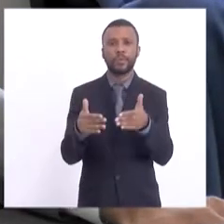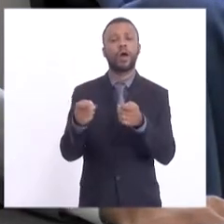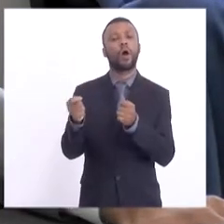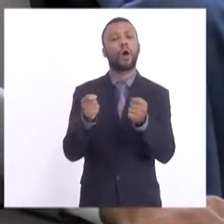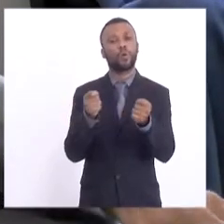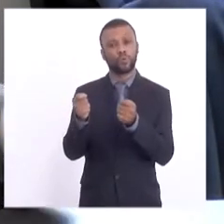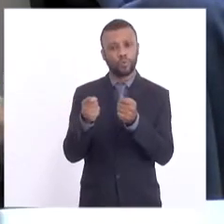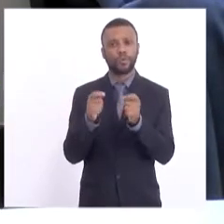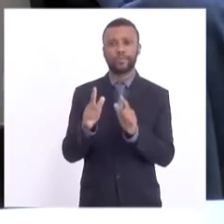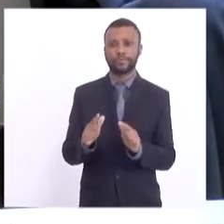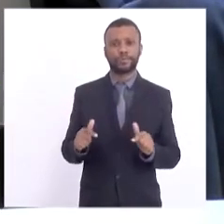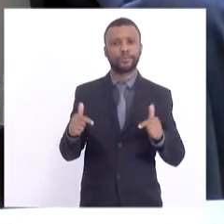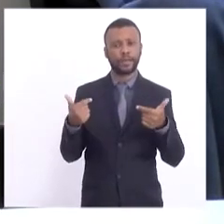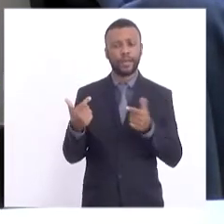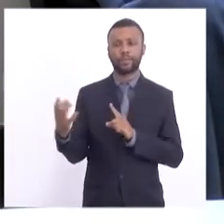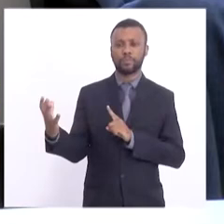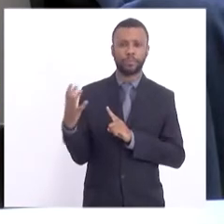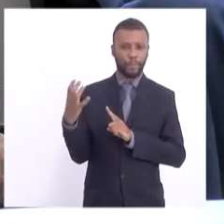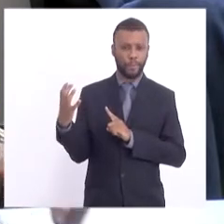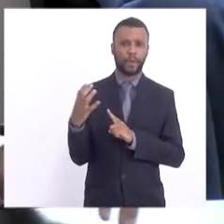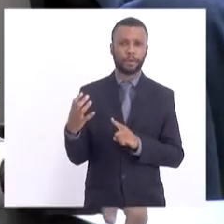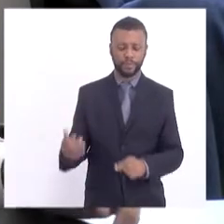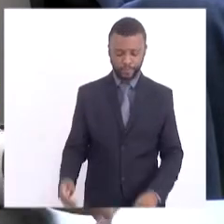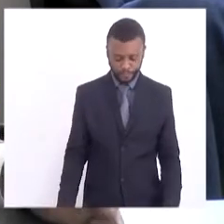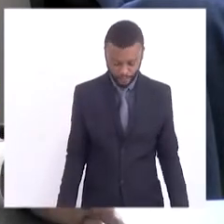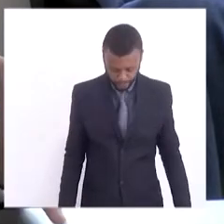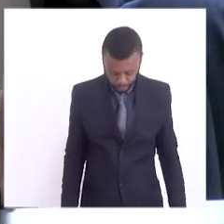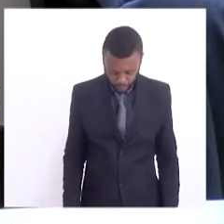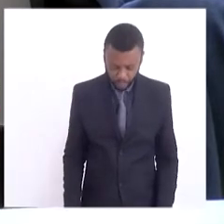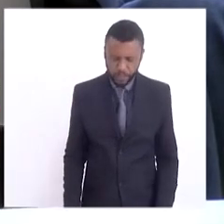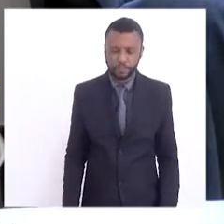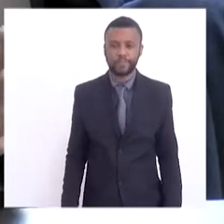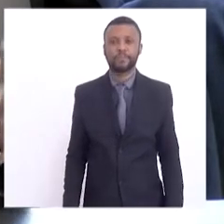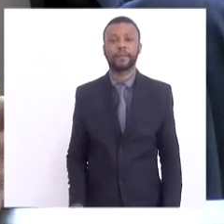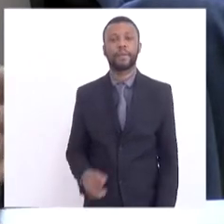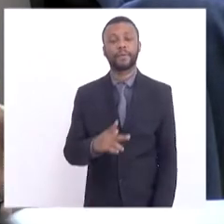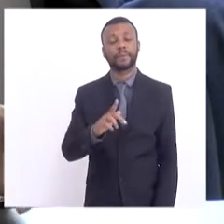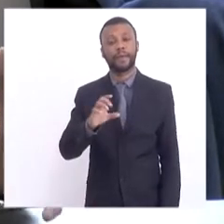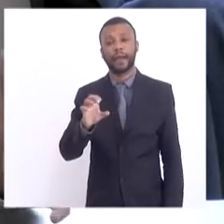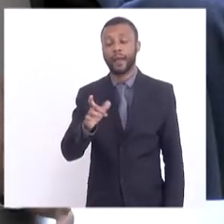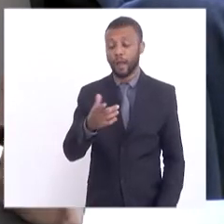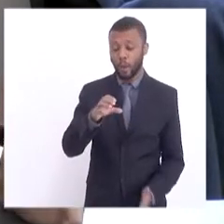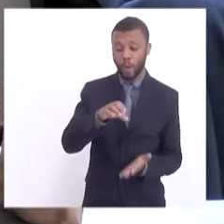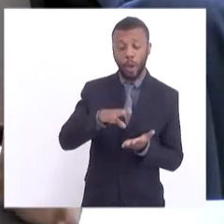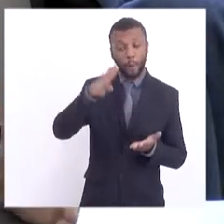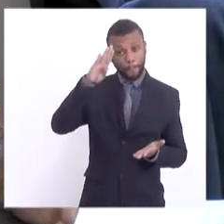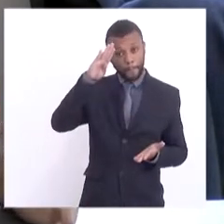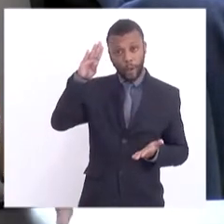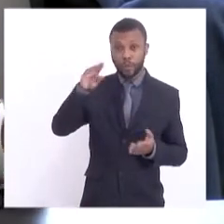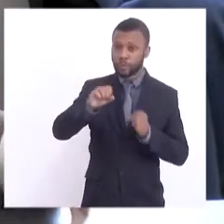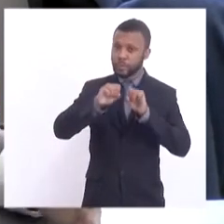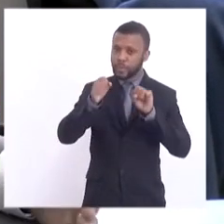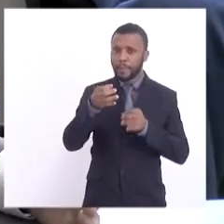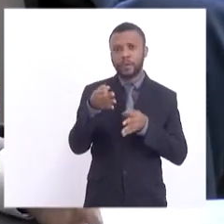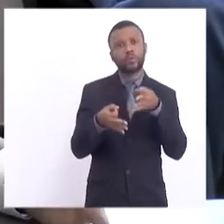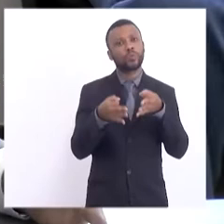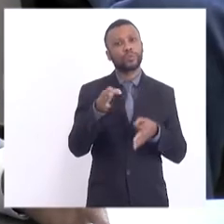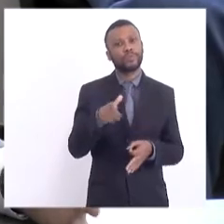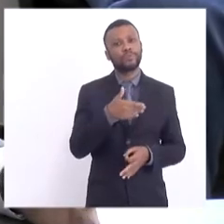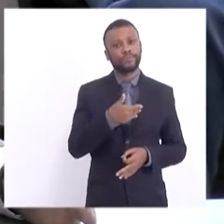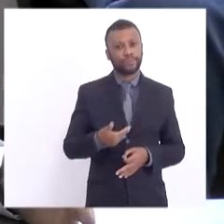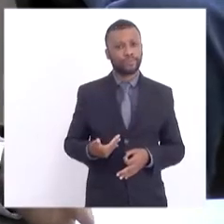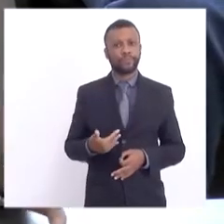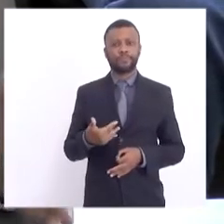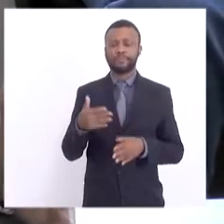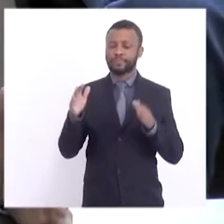controle dos atos do pacto é a procuradoria ela é o órgão central do sistema jurídico do Estado do Rio de Janeiro assim dele